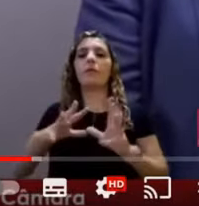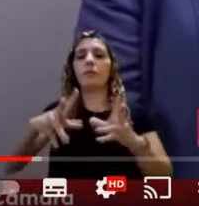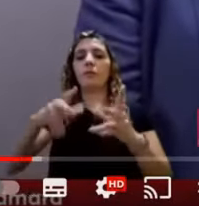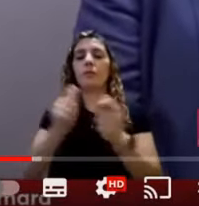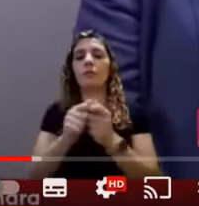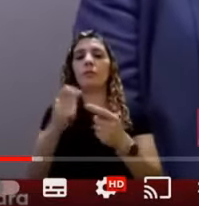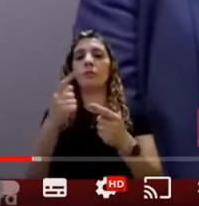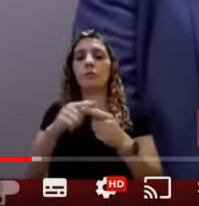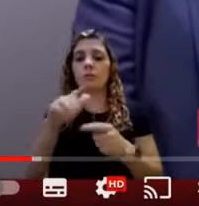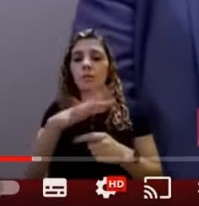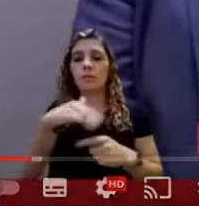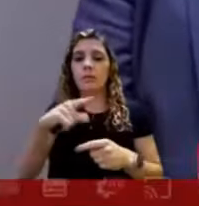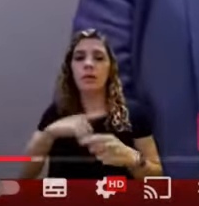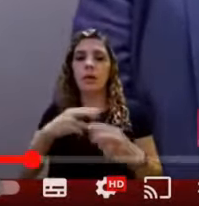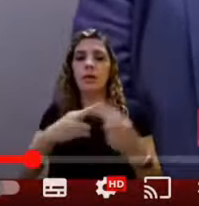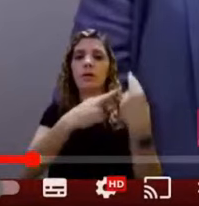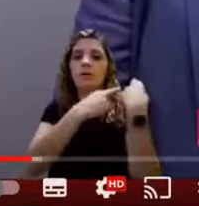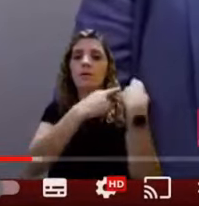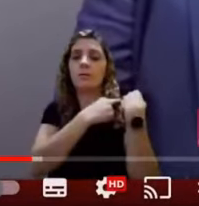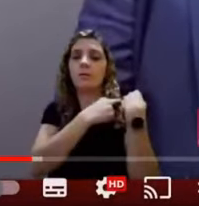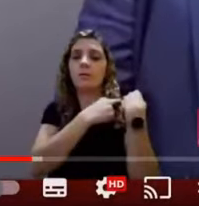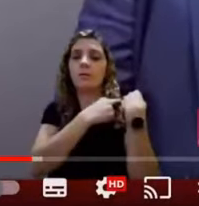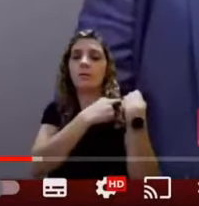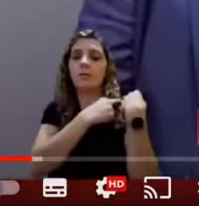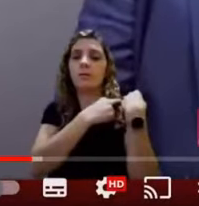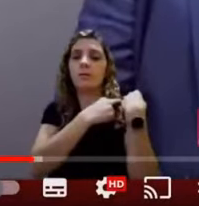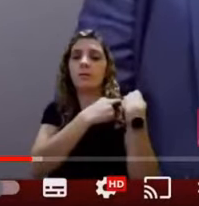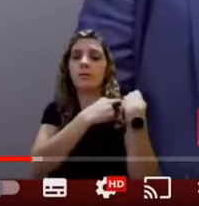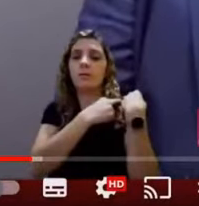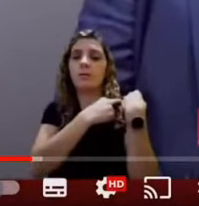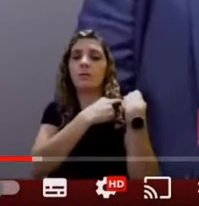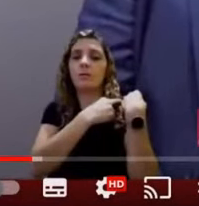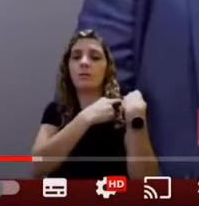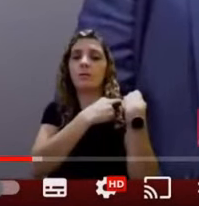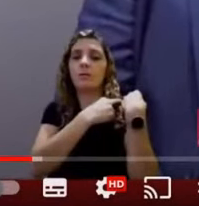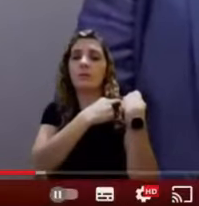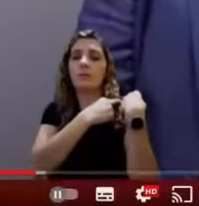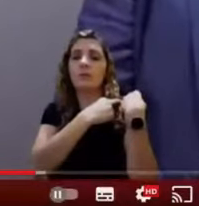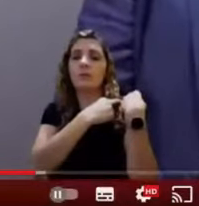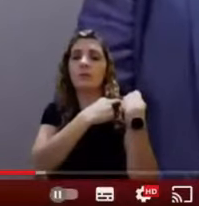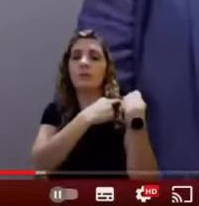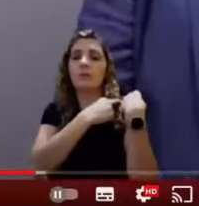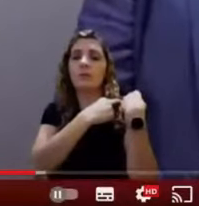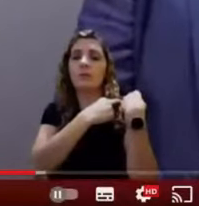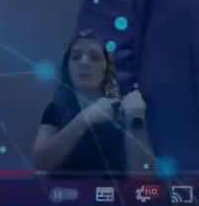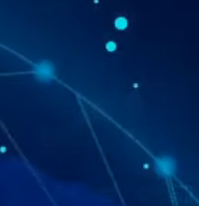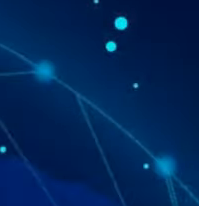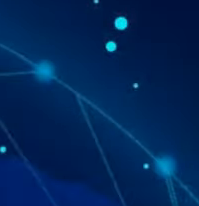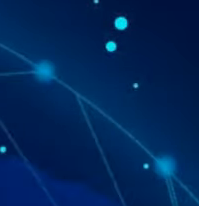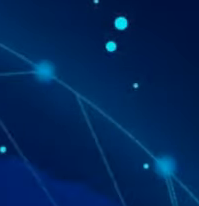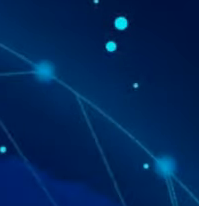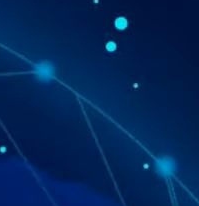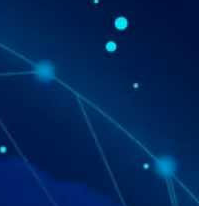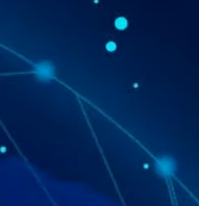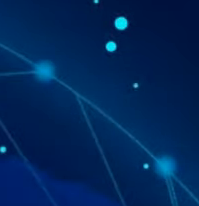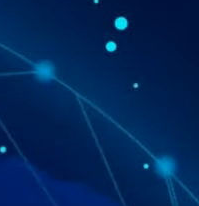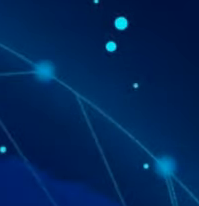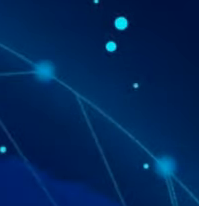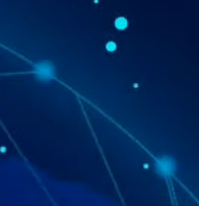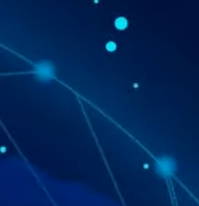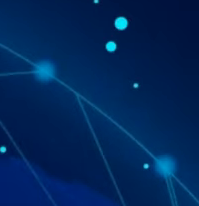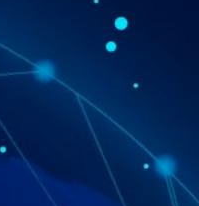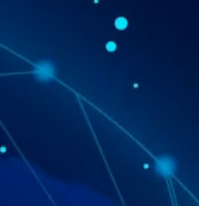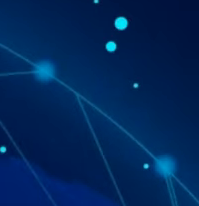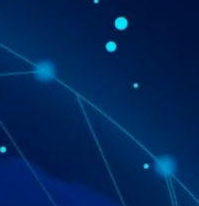tem a responsabilidade de não deixar a extrema-direita voltar. É, foi muito legal todo esse evento, né? E essa